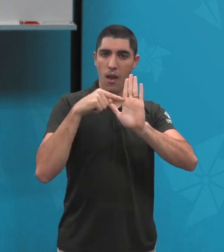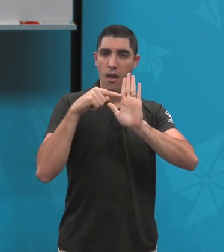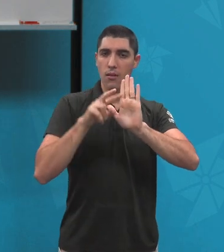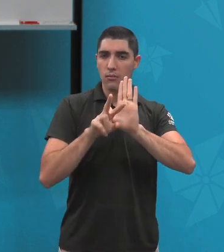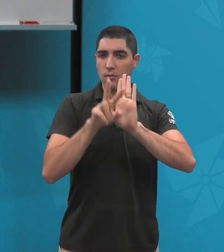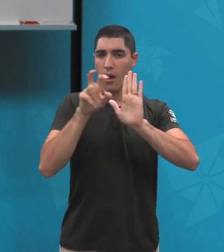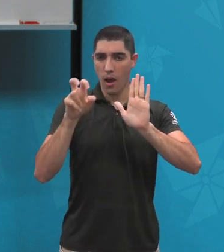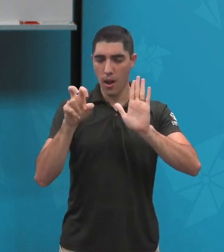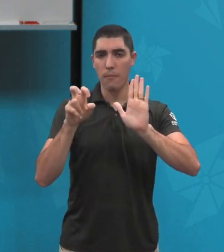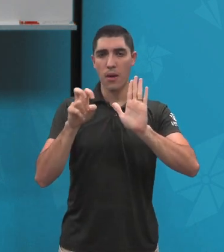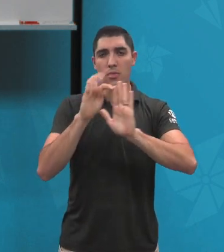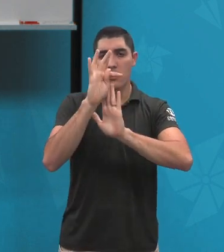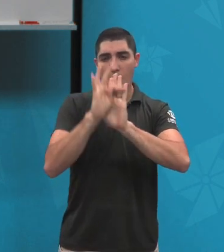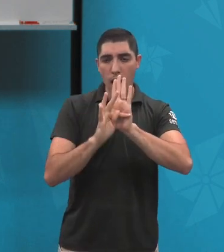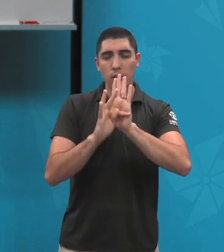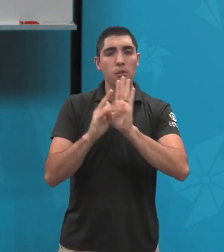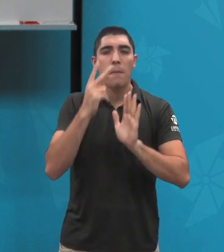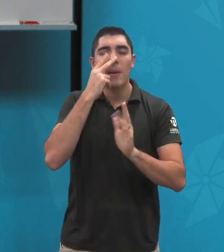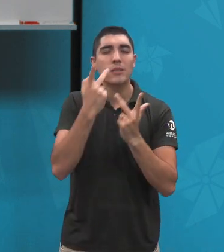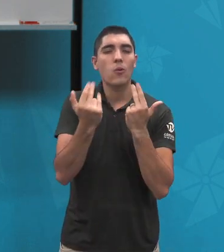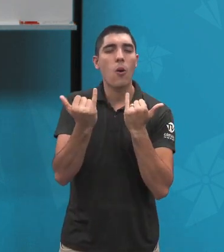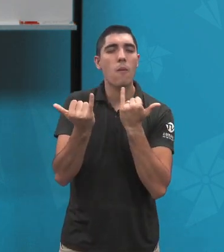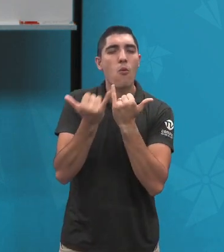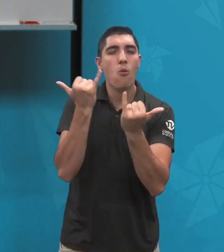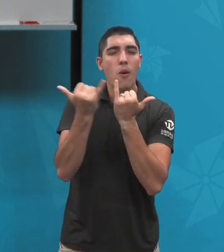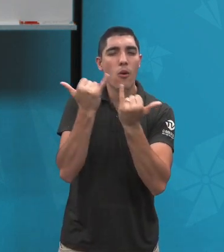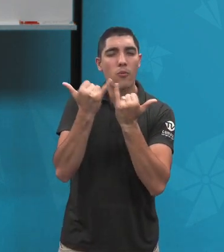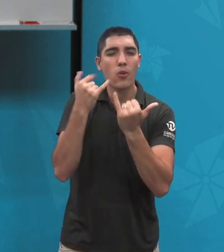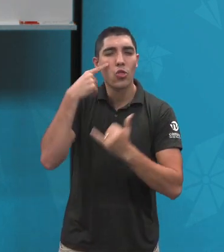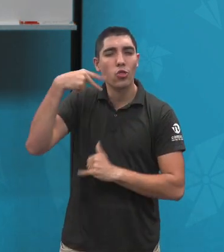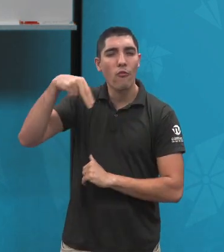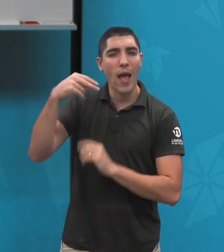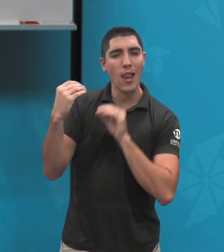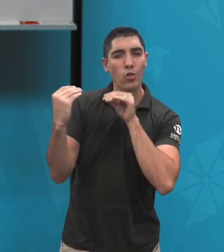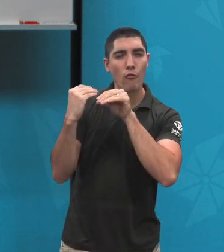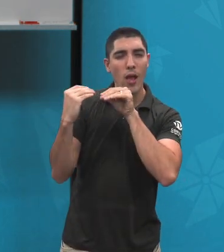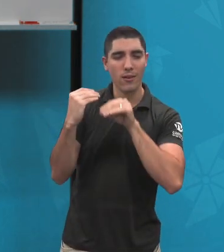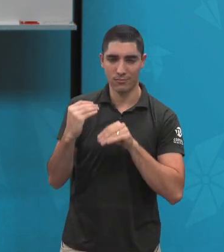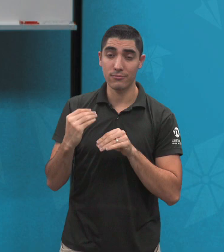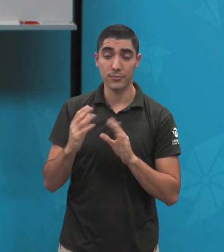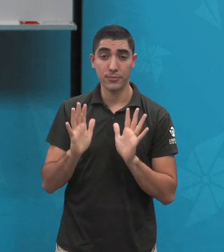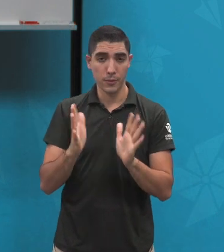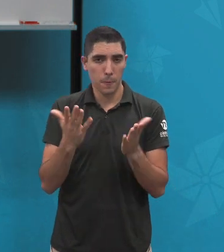pequeno trecho de novela que eu vou ler para vocês. E